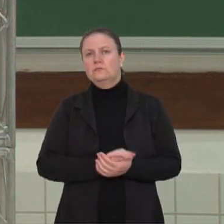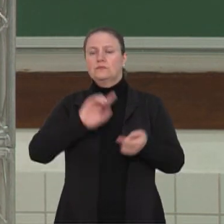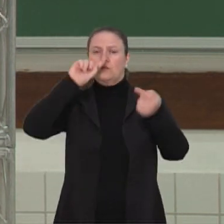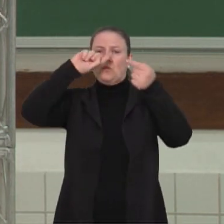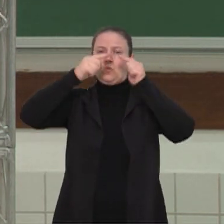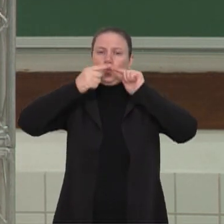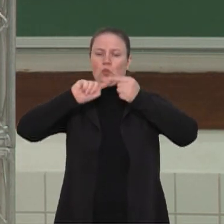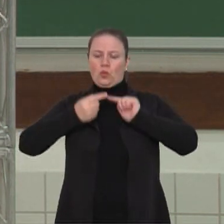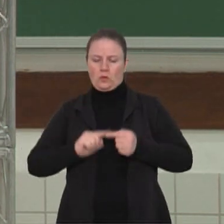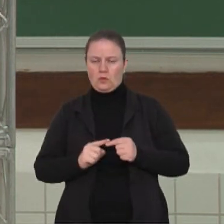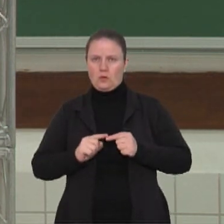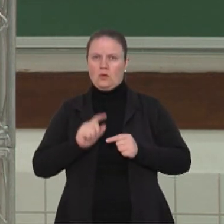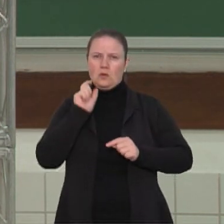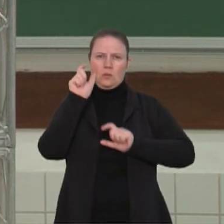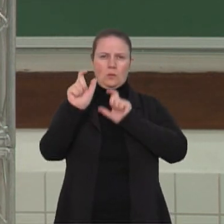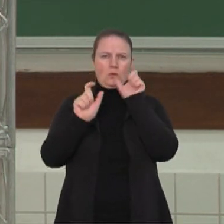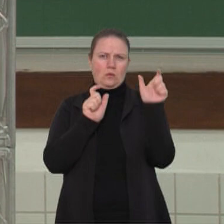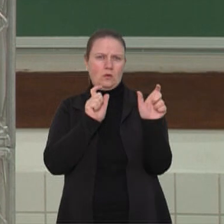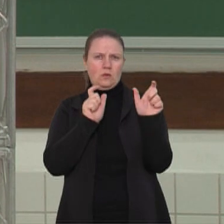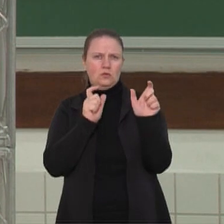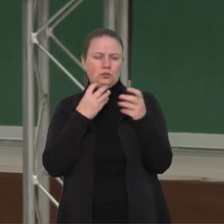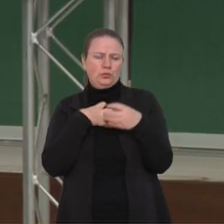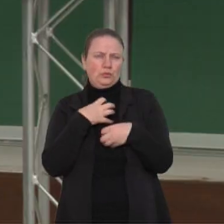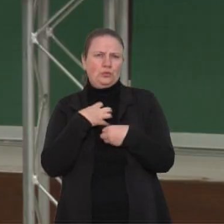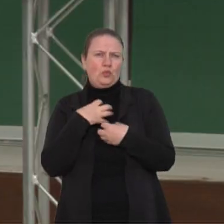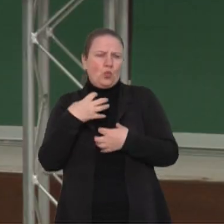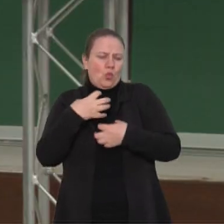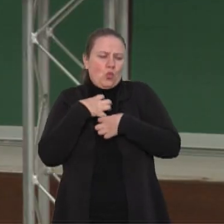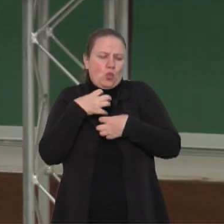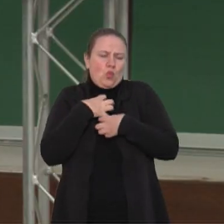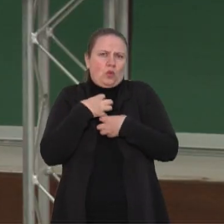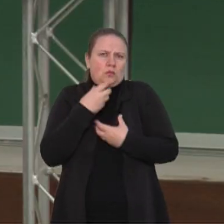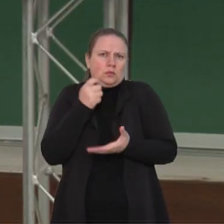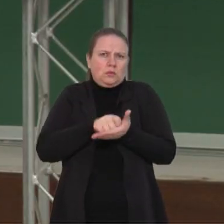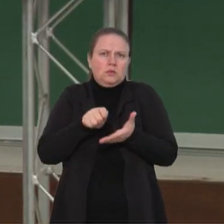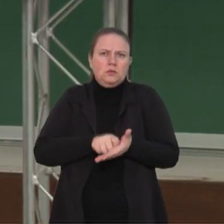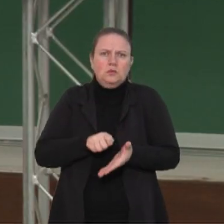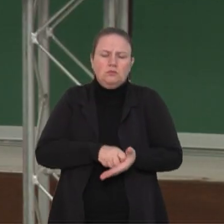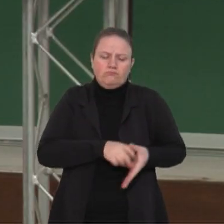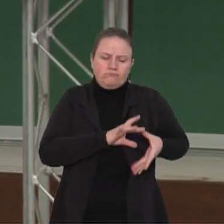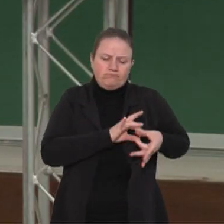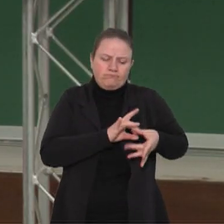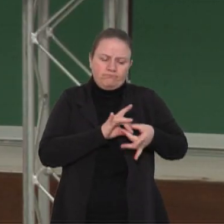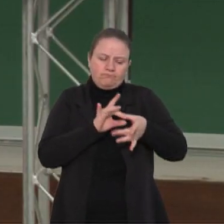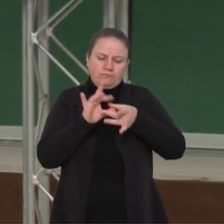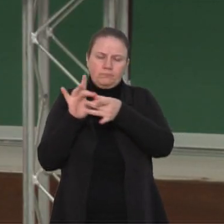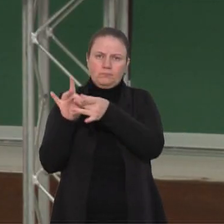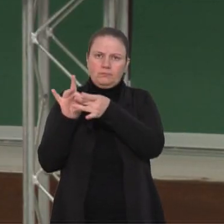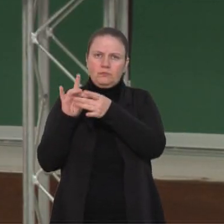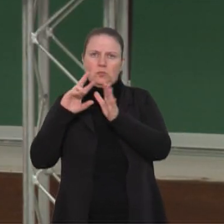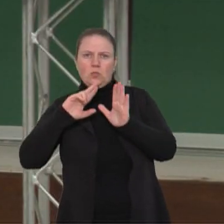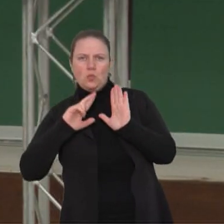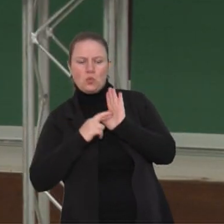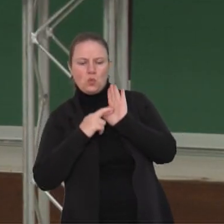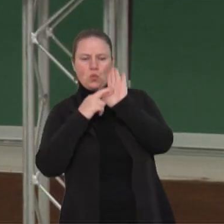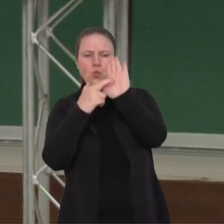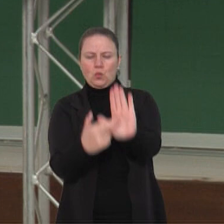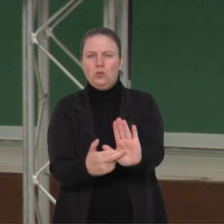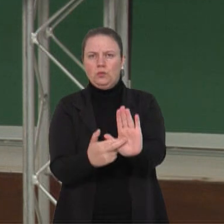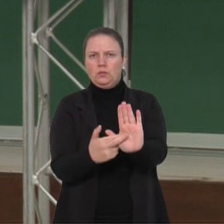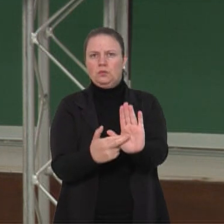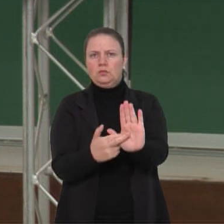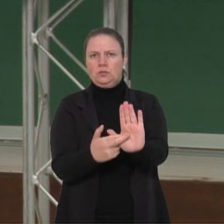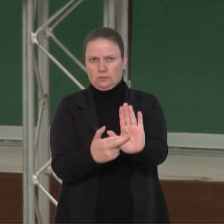entre palavras e expressões, eu tenho coesão referencial. Uma palavra lembra a outra, uma